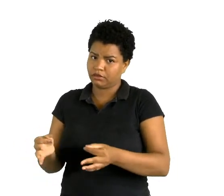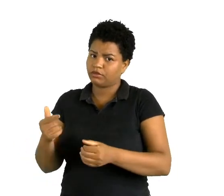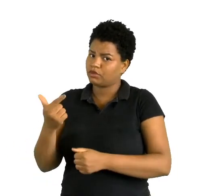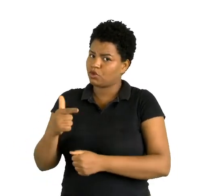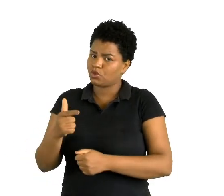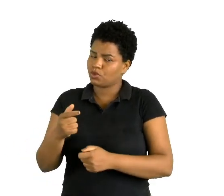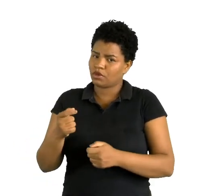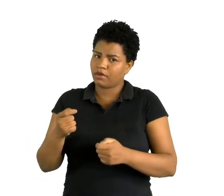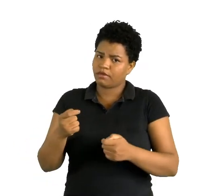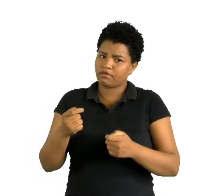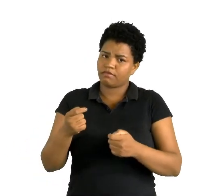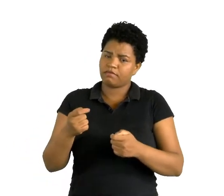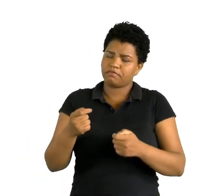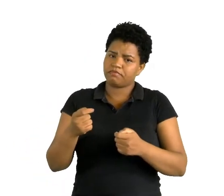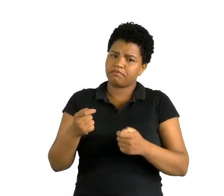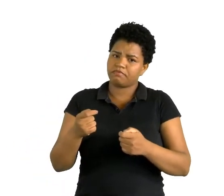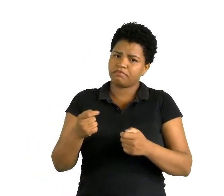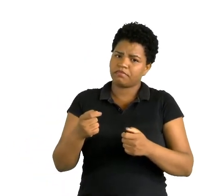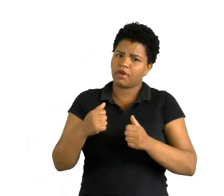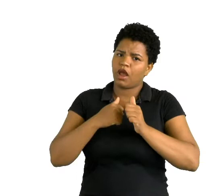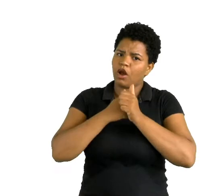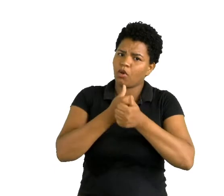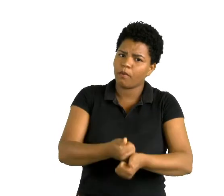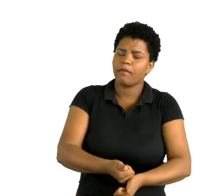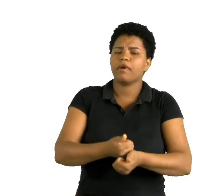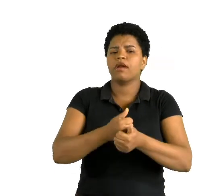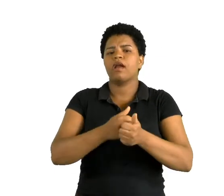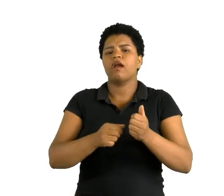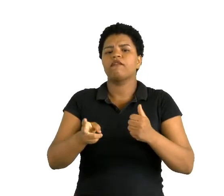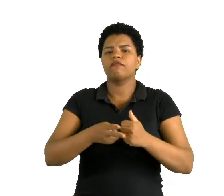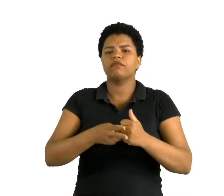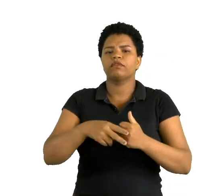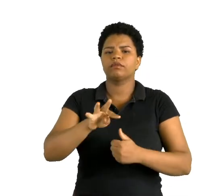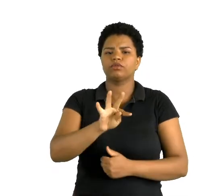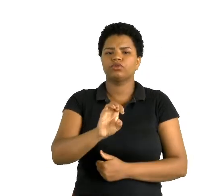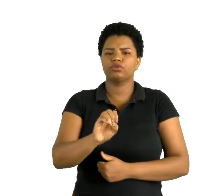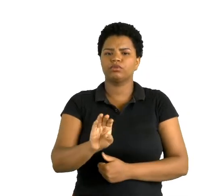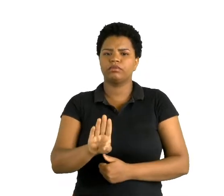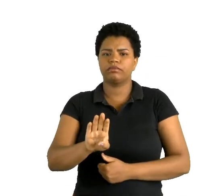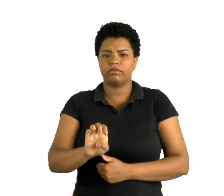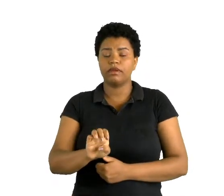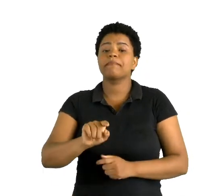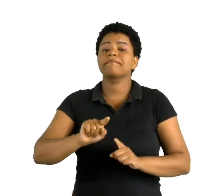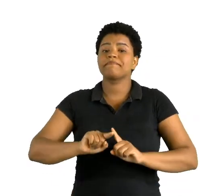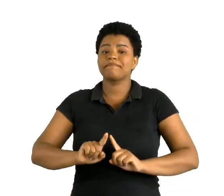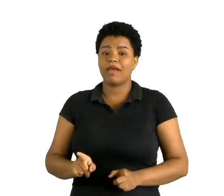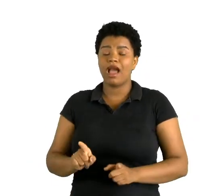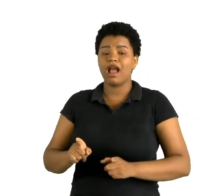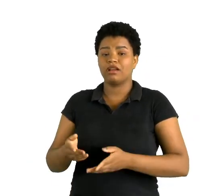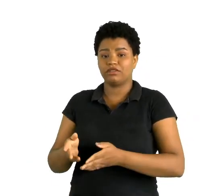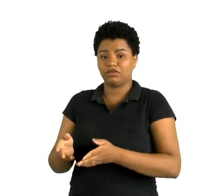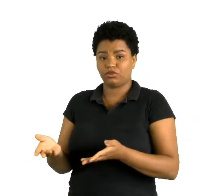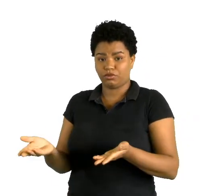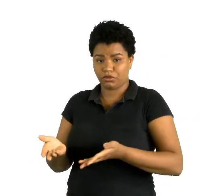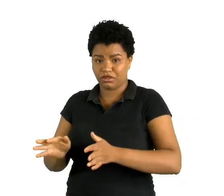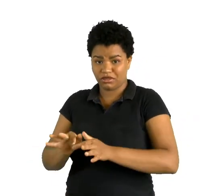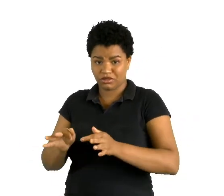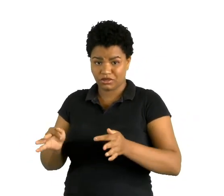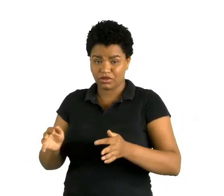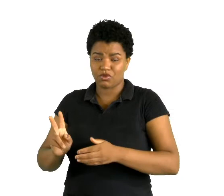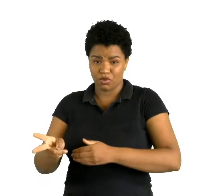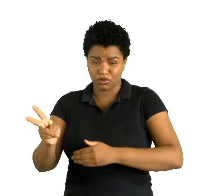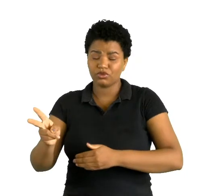de estar acompanhado do verbo to be, enquanto no Present Continuous é obrigatório o verbo to be